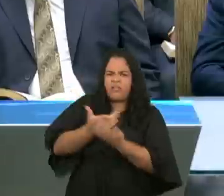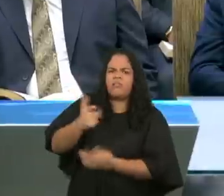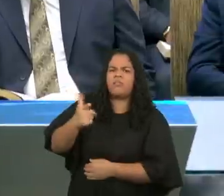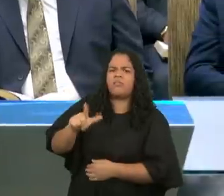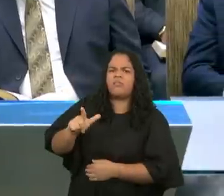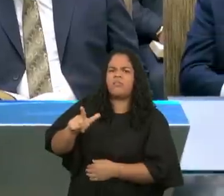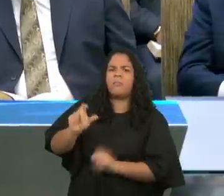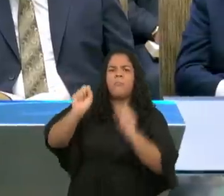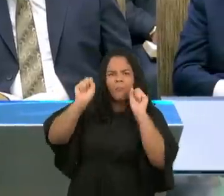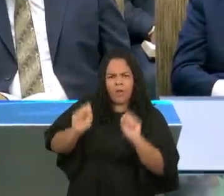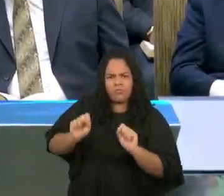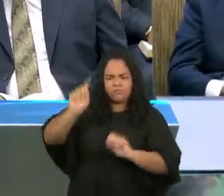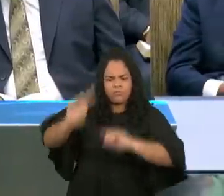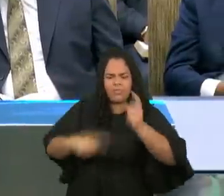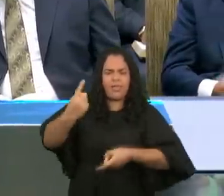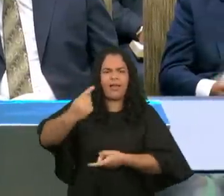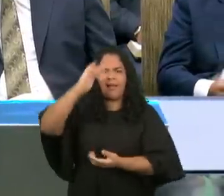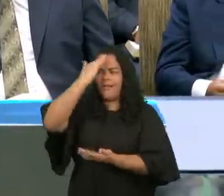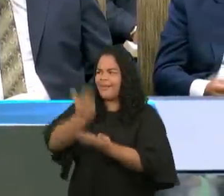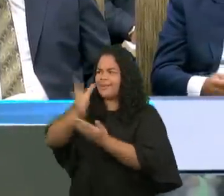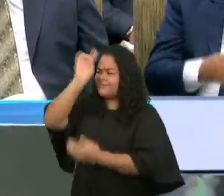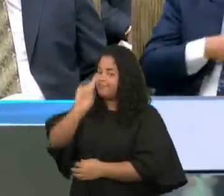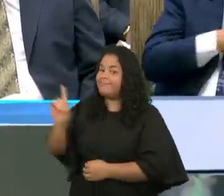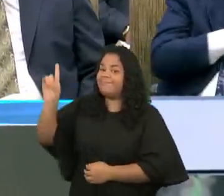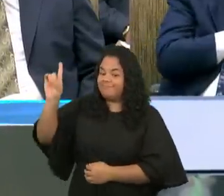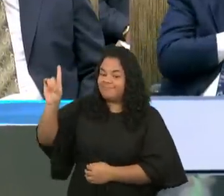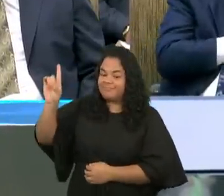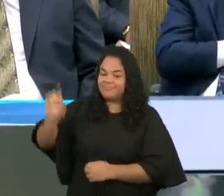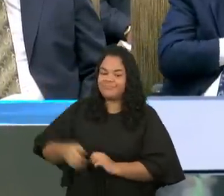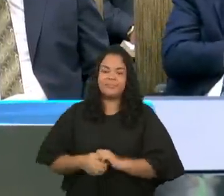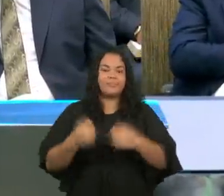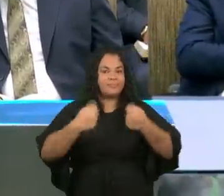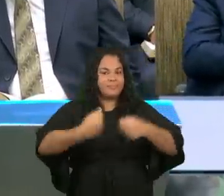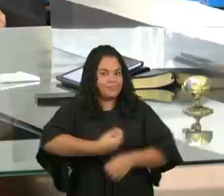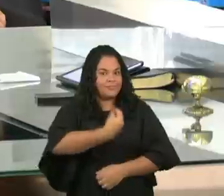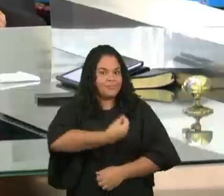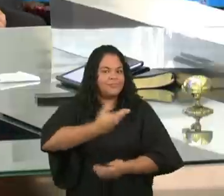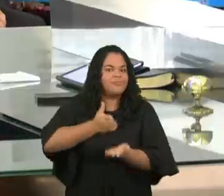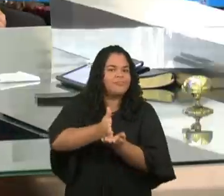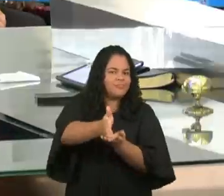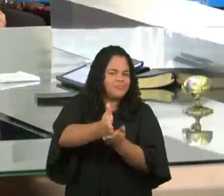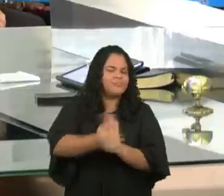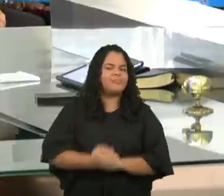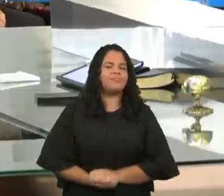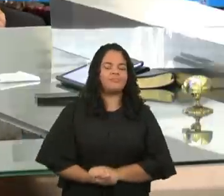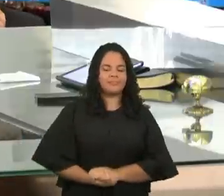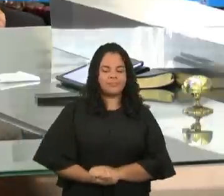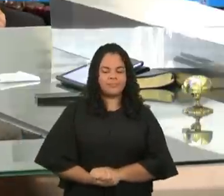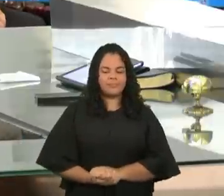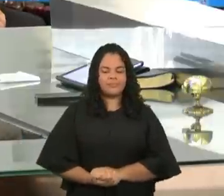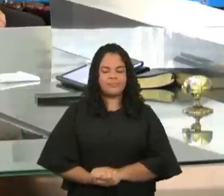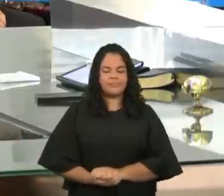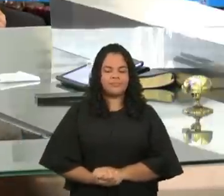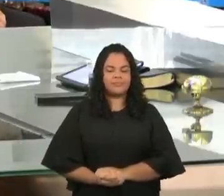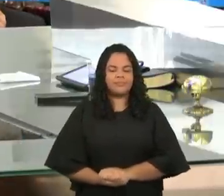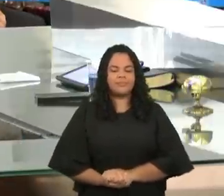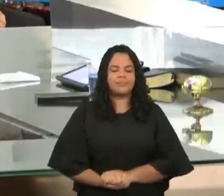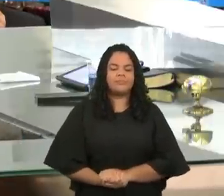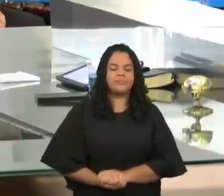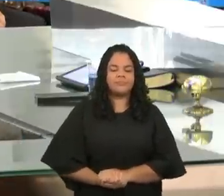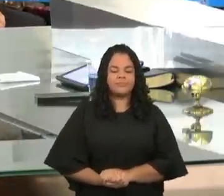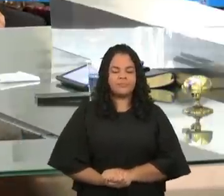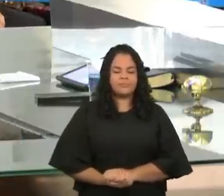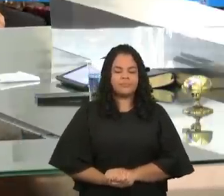creia em Deus. Sabe como é que eles vão crer em Deus? Não é se a gente entrar no